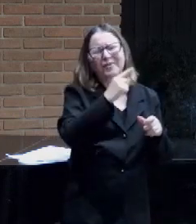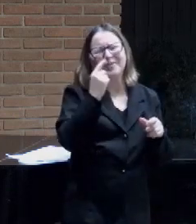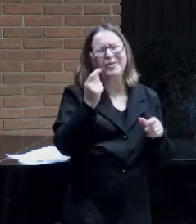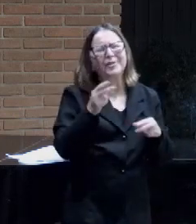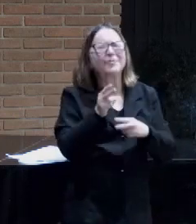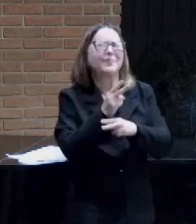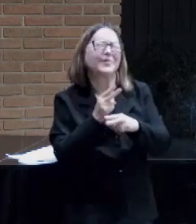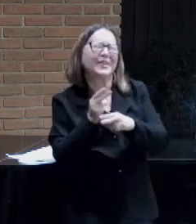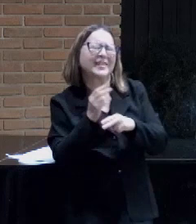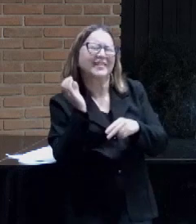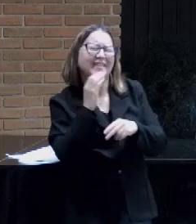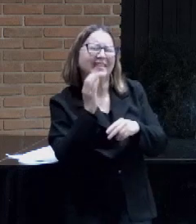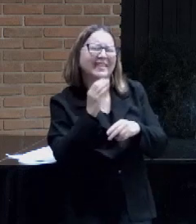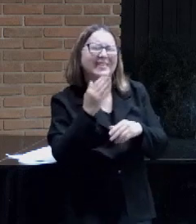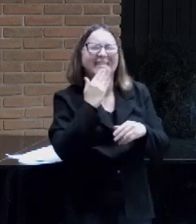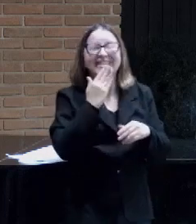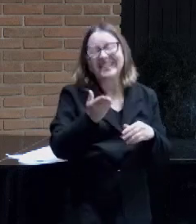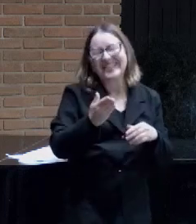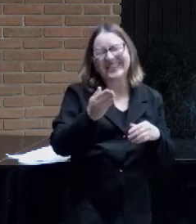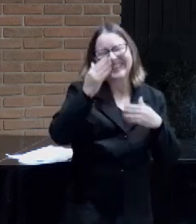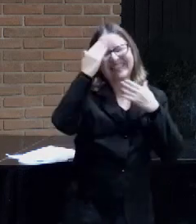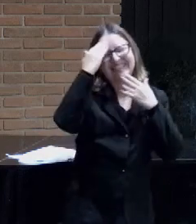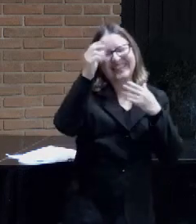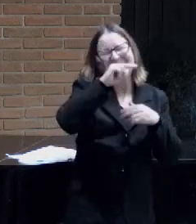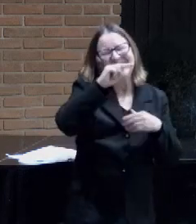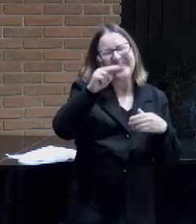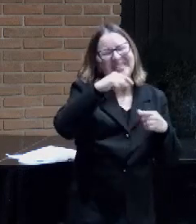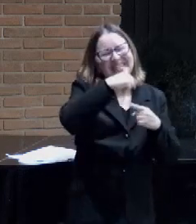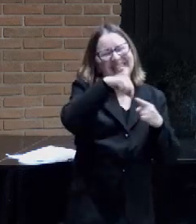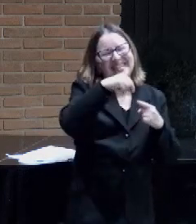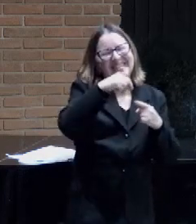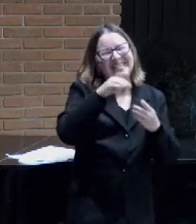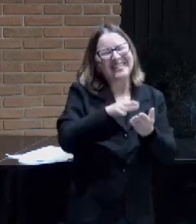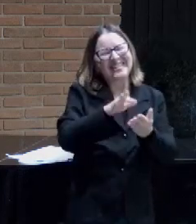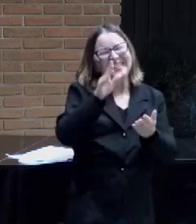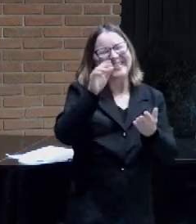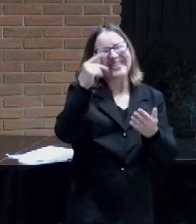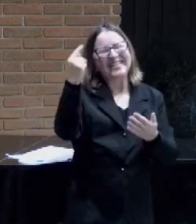pede e agradece no nome santo e precioso do Seu Filho